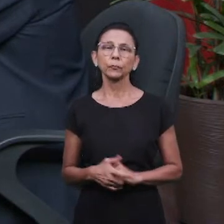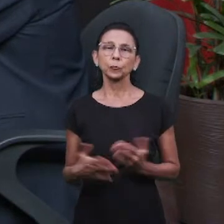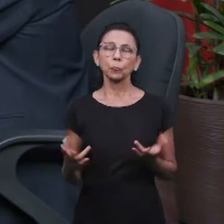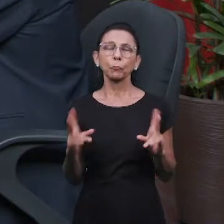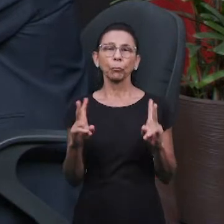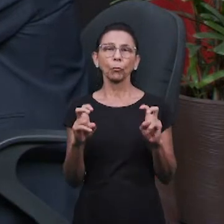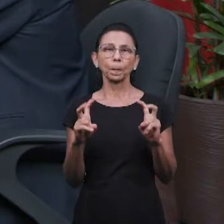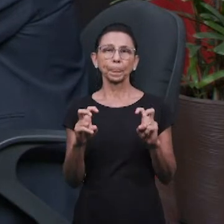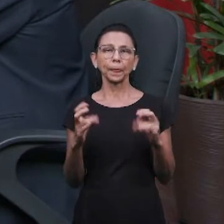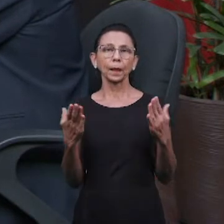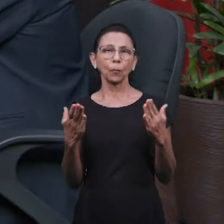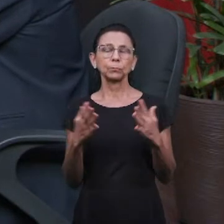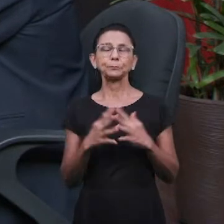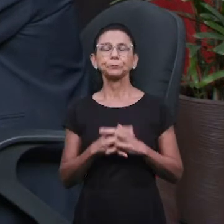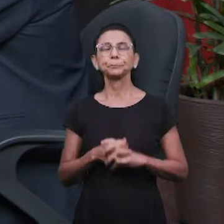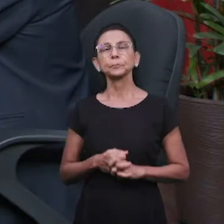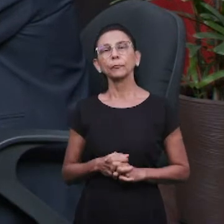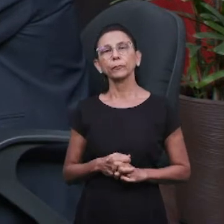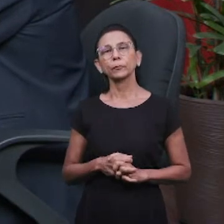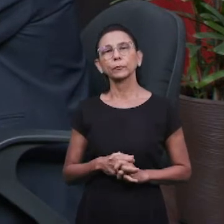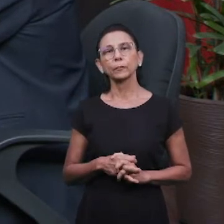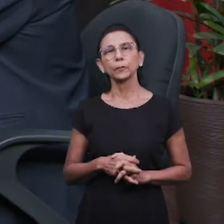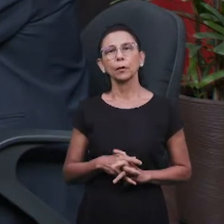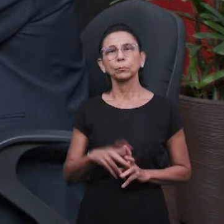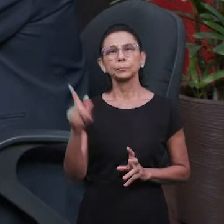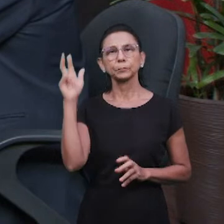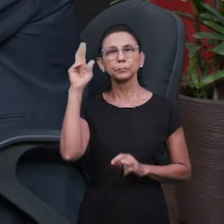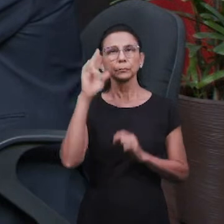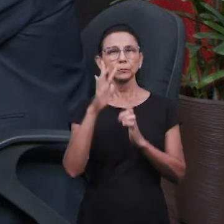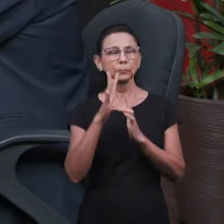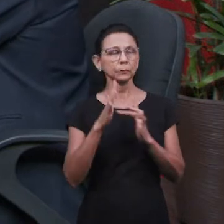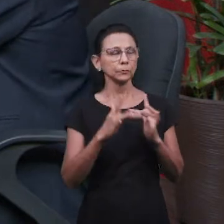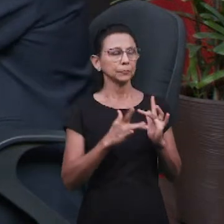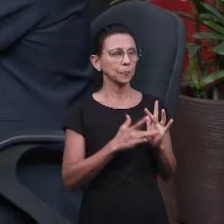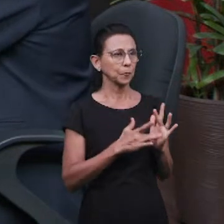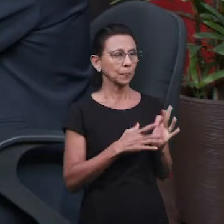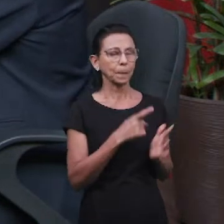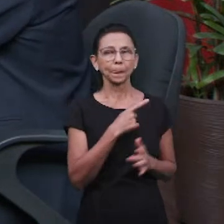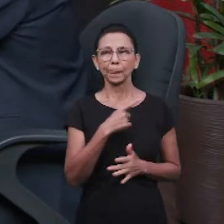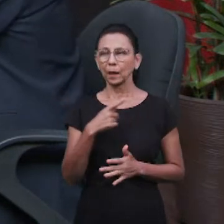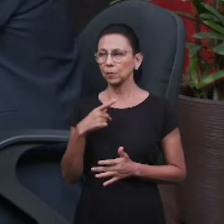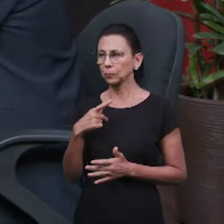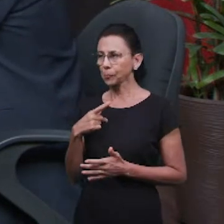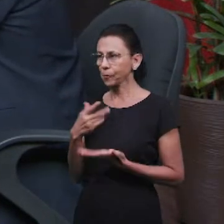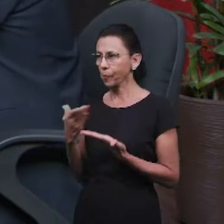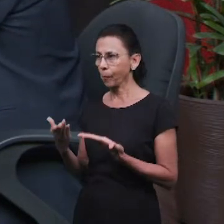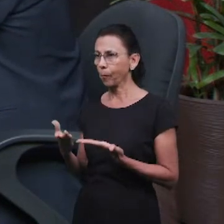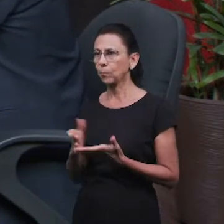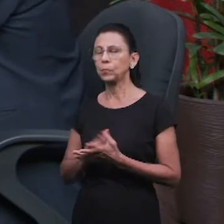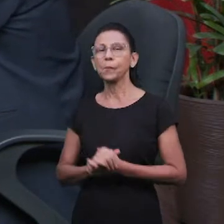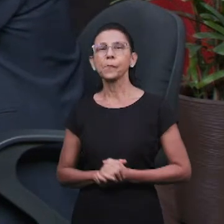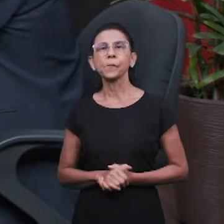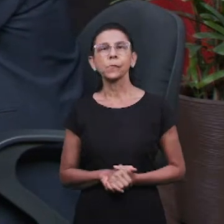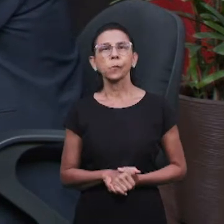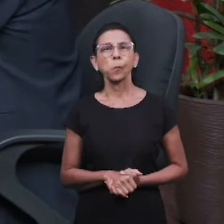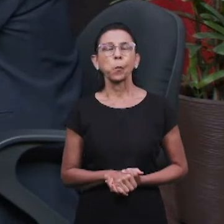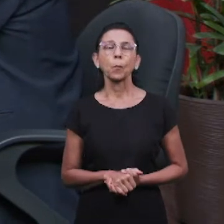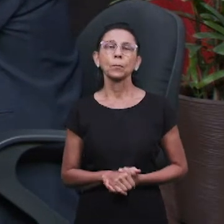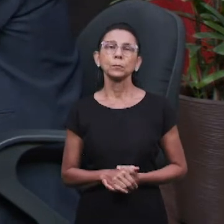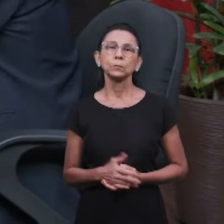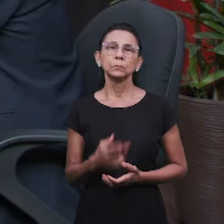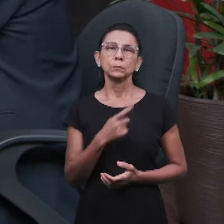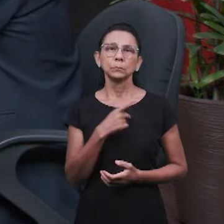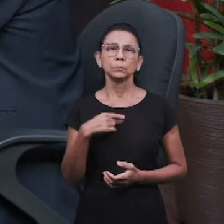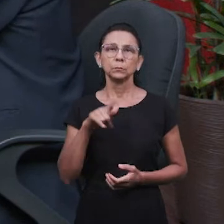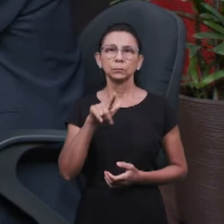que é a nossa pauta hoje. A paz do Senhor, meninas. A paz do Senhor, pastor. Amém. A paz do Senhor. Luiz Eugênio, conosco aqui